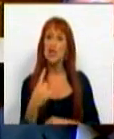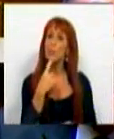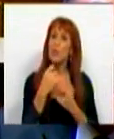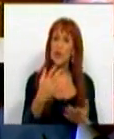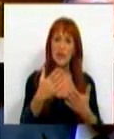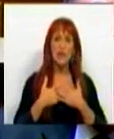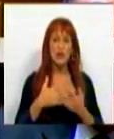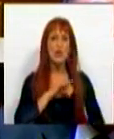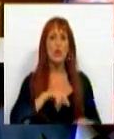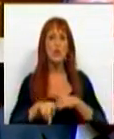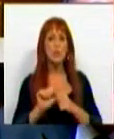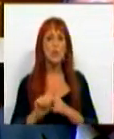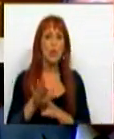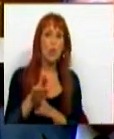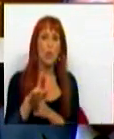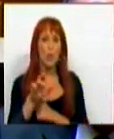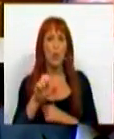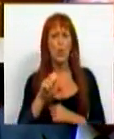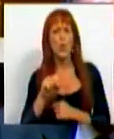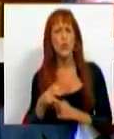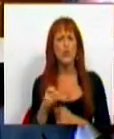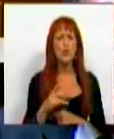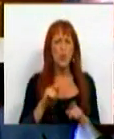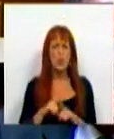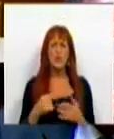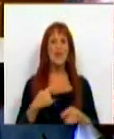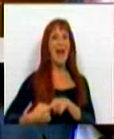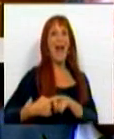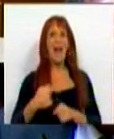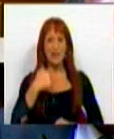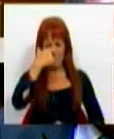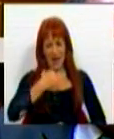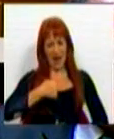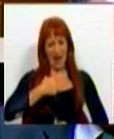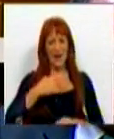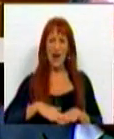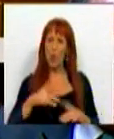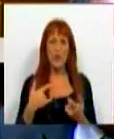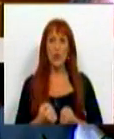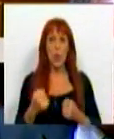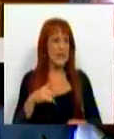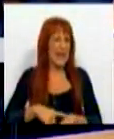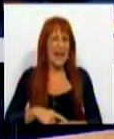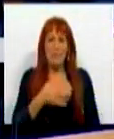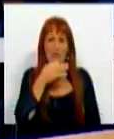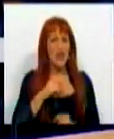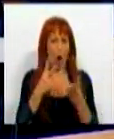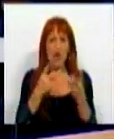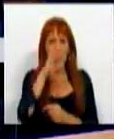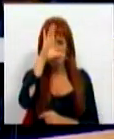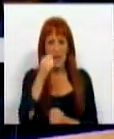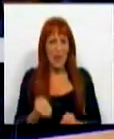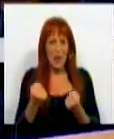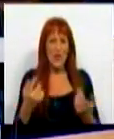perguntas. O Sr. Deputado Hugo Soares estava muito entusiasmado com a minha pessoa. Quase que nem arranjou tempo para falar do Orçamento de